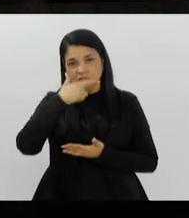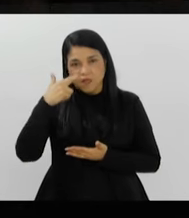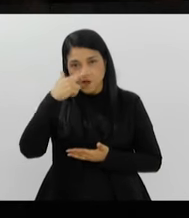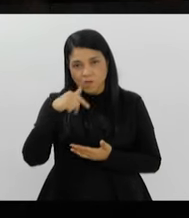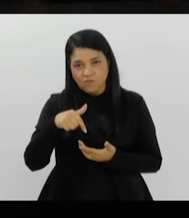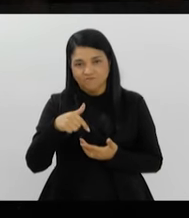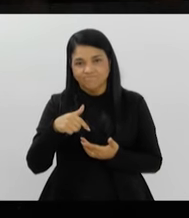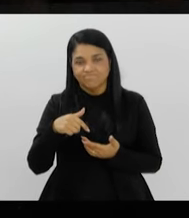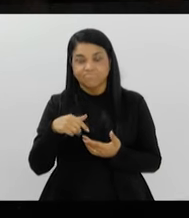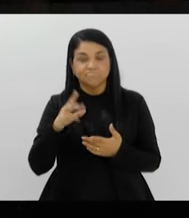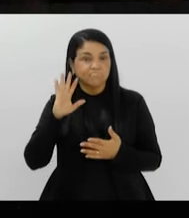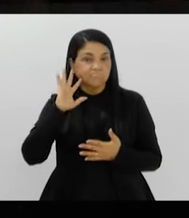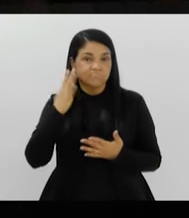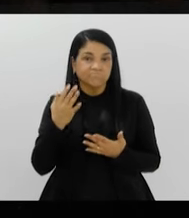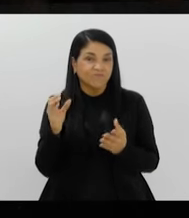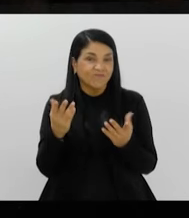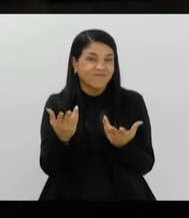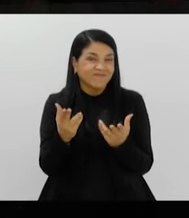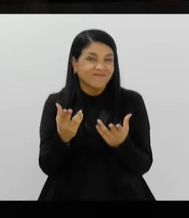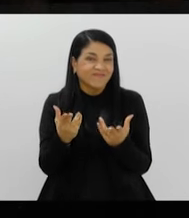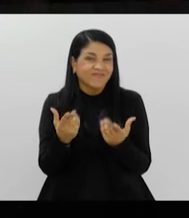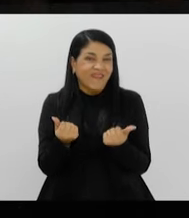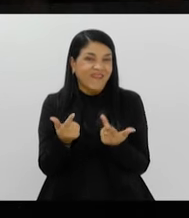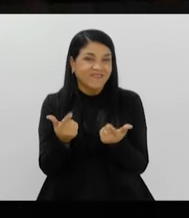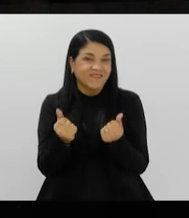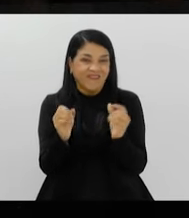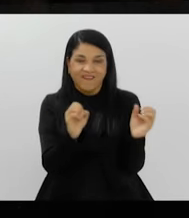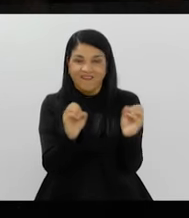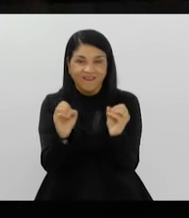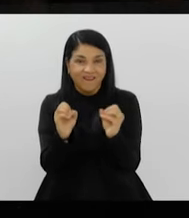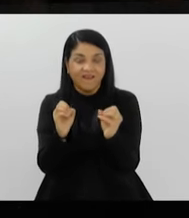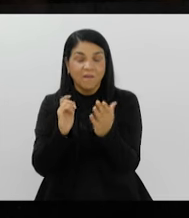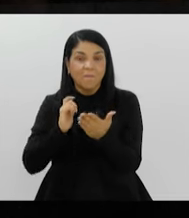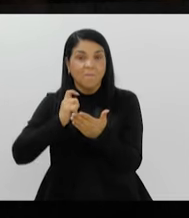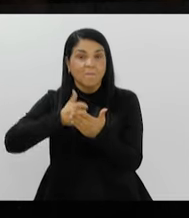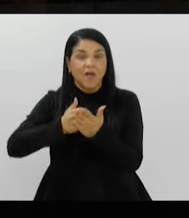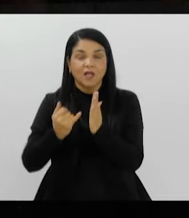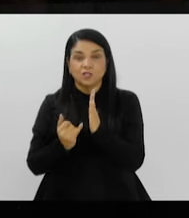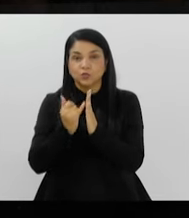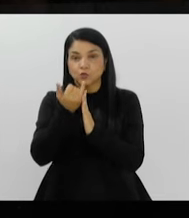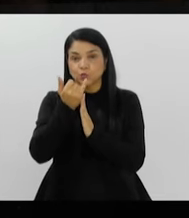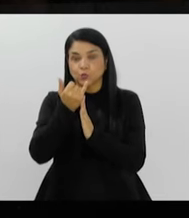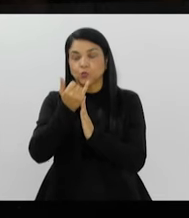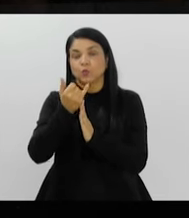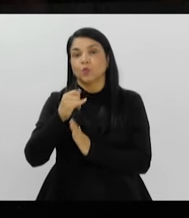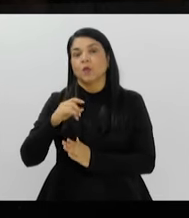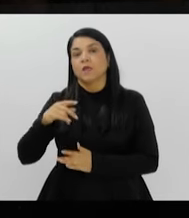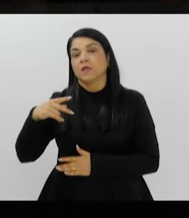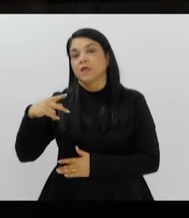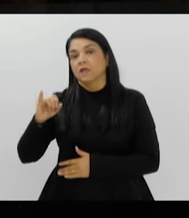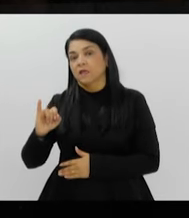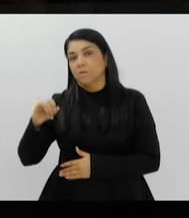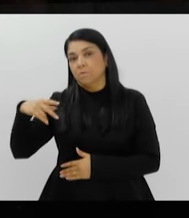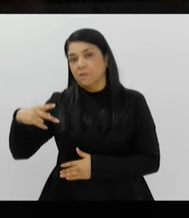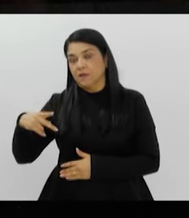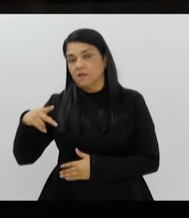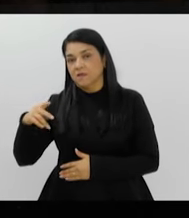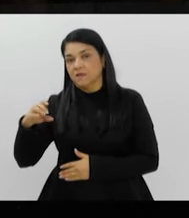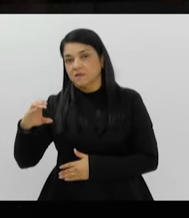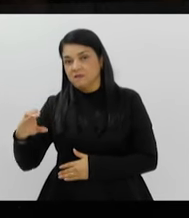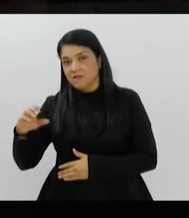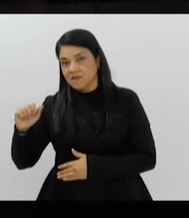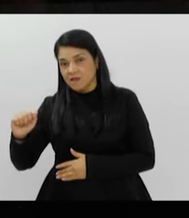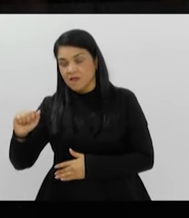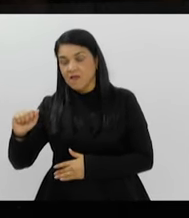Absolutamente nada, porque a gente paga de juro IPCA mais 4% a ano.